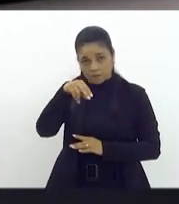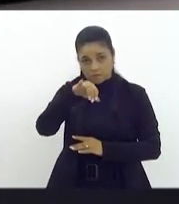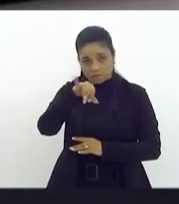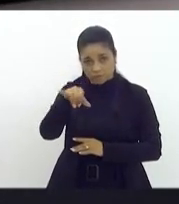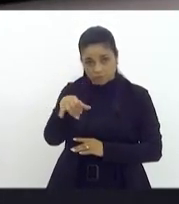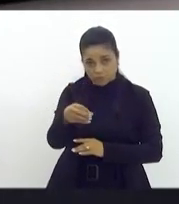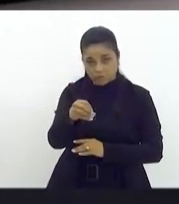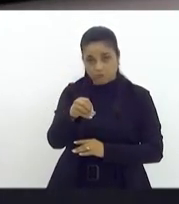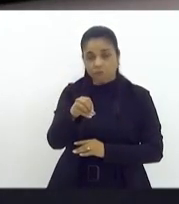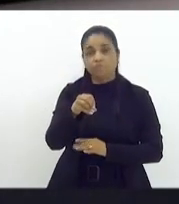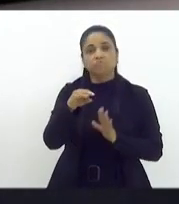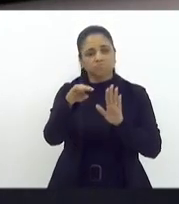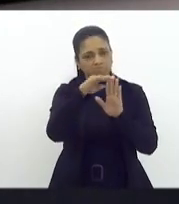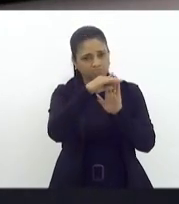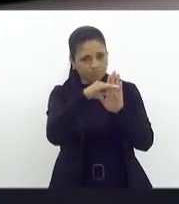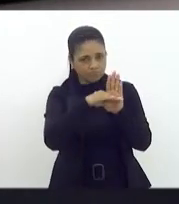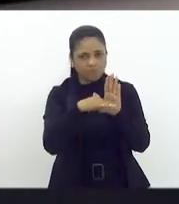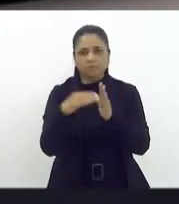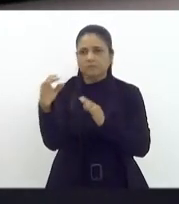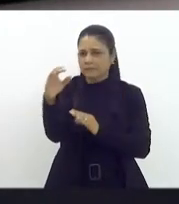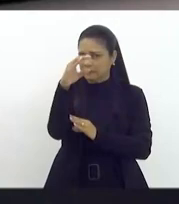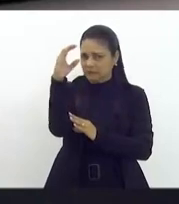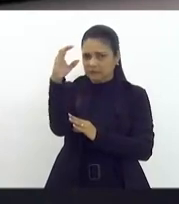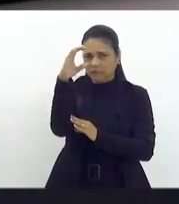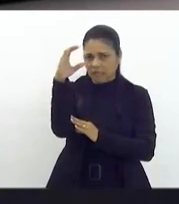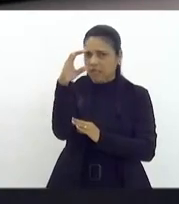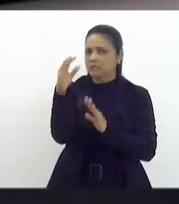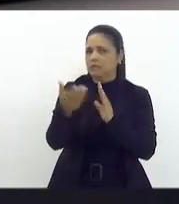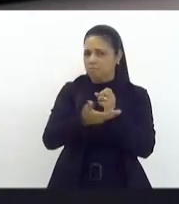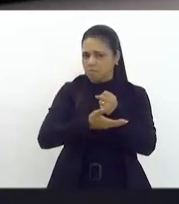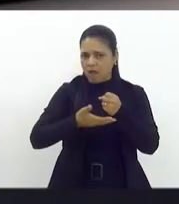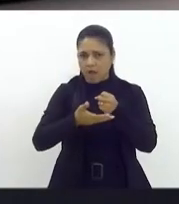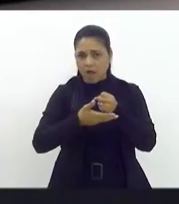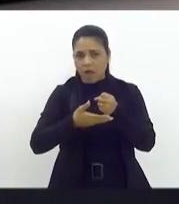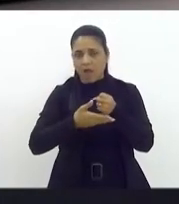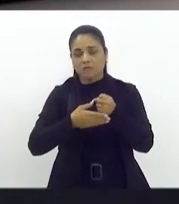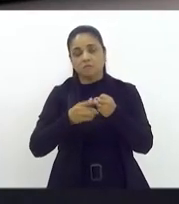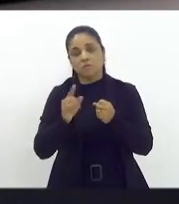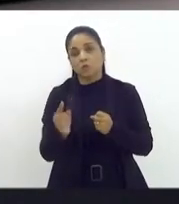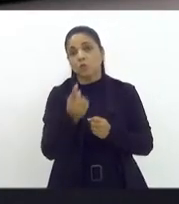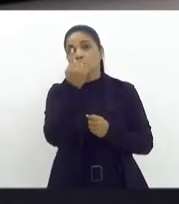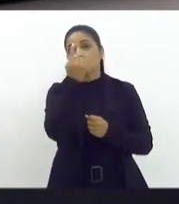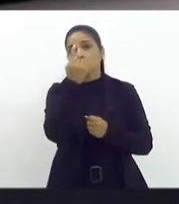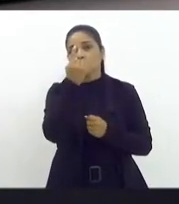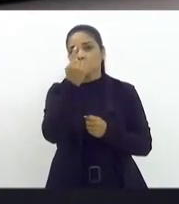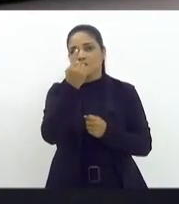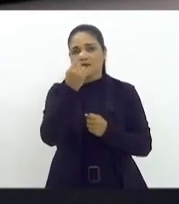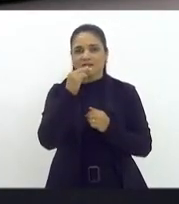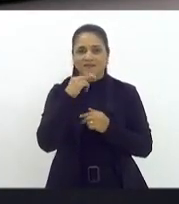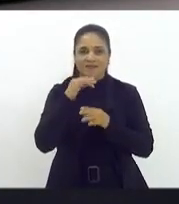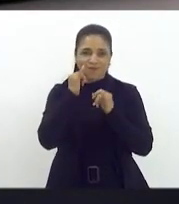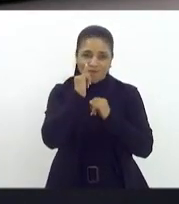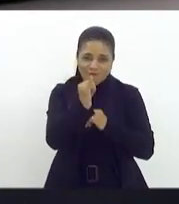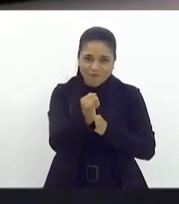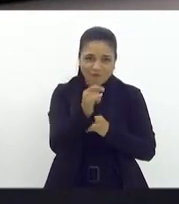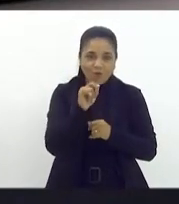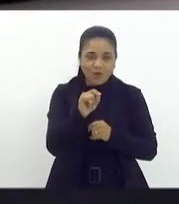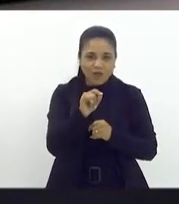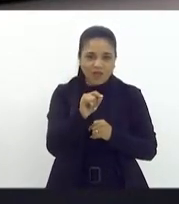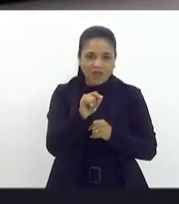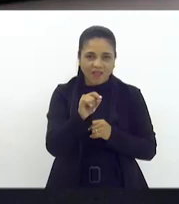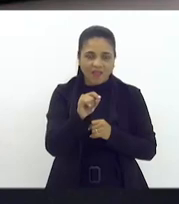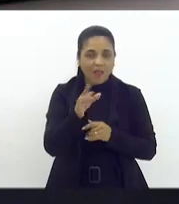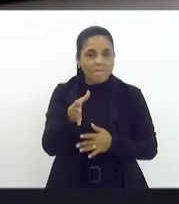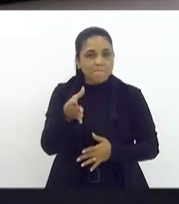sim são pautadas em ciência com exceção de um aspecto que Eu mencionei que a questão do preferencialmente